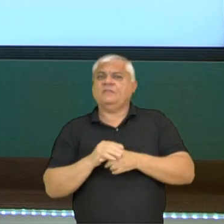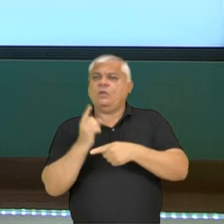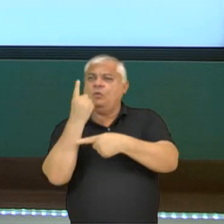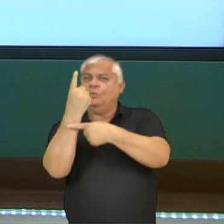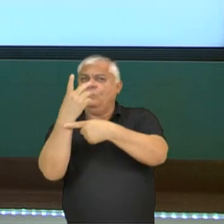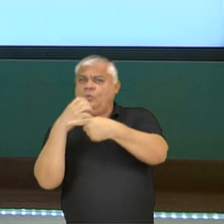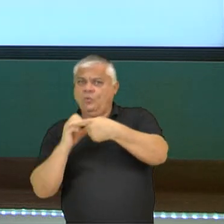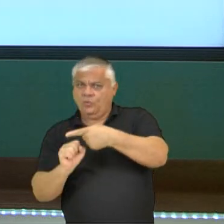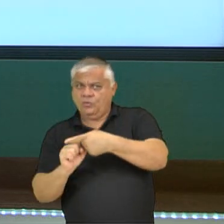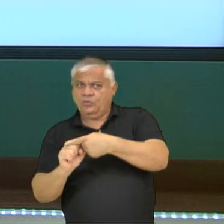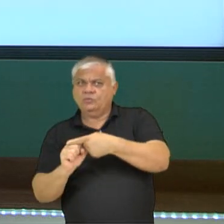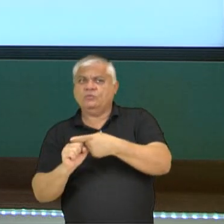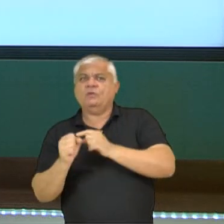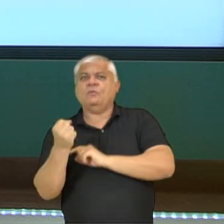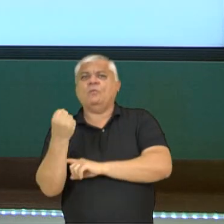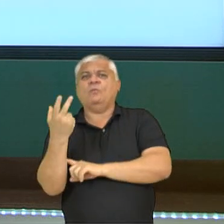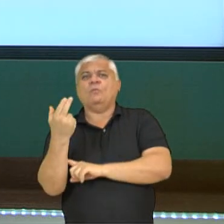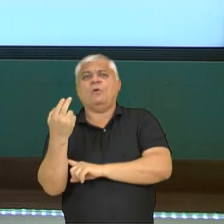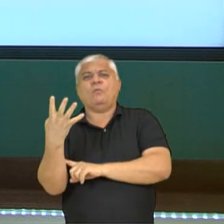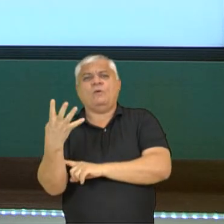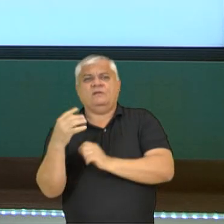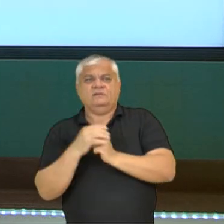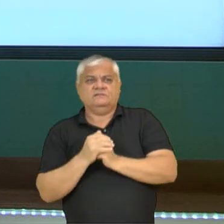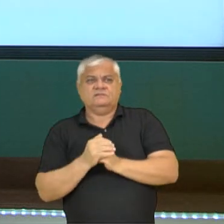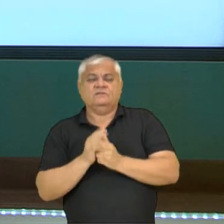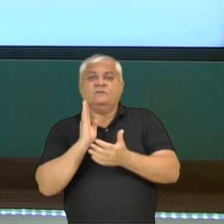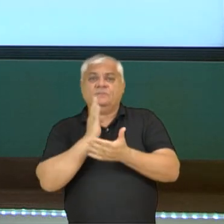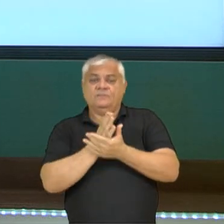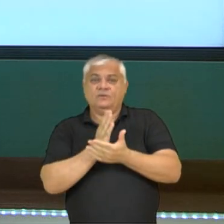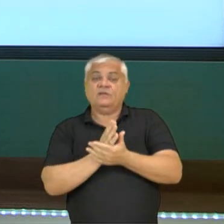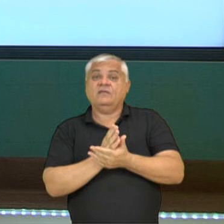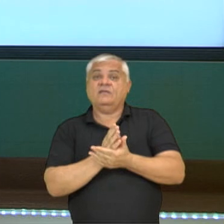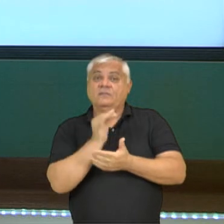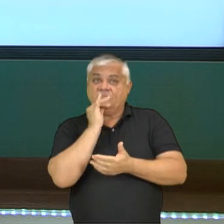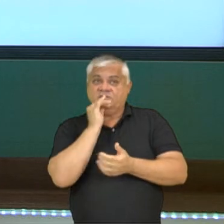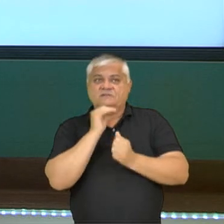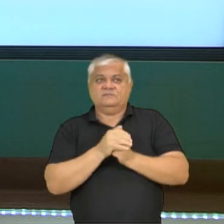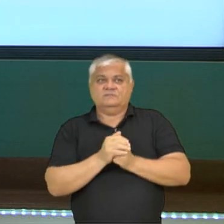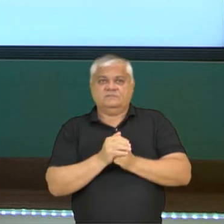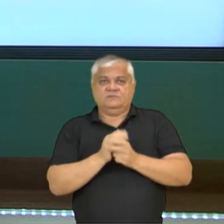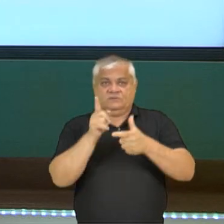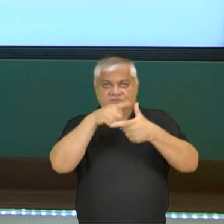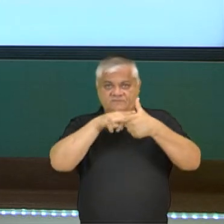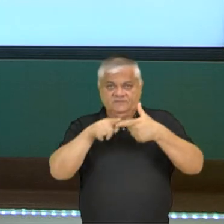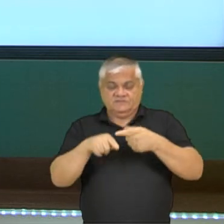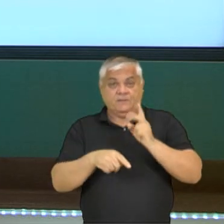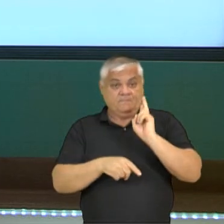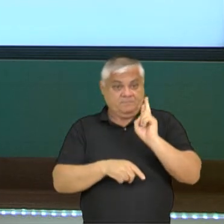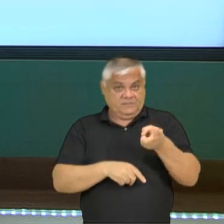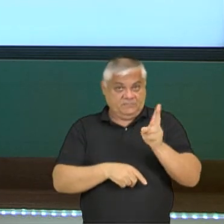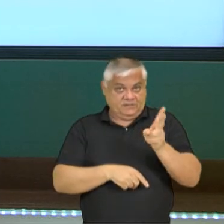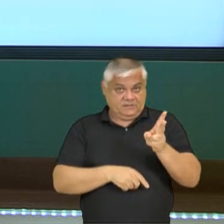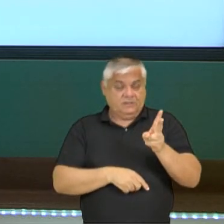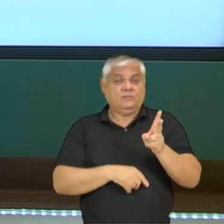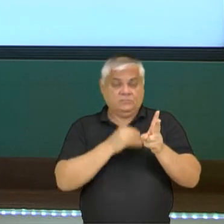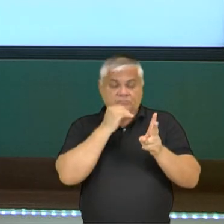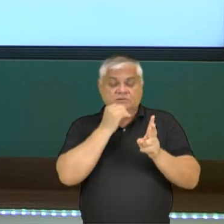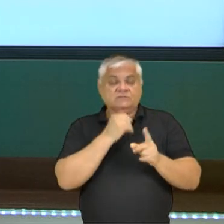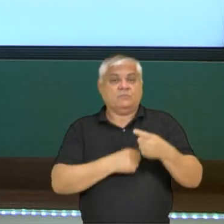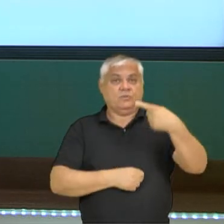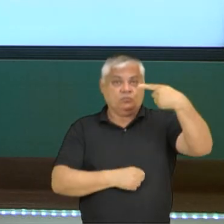vai ser igual a 4. Por quê? O que a divisão nos fala? Que eu conservo a primeira fração